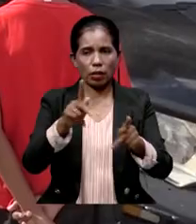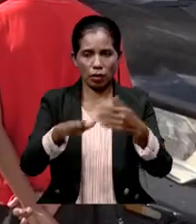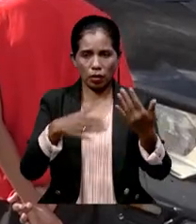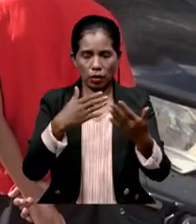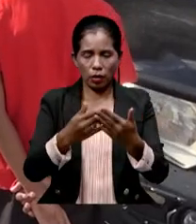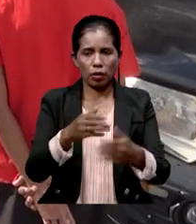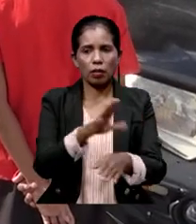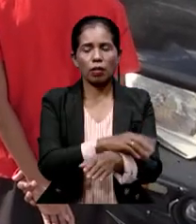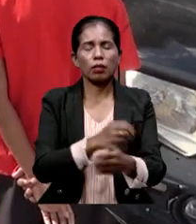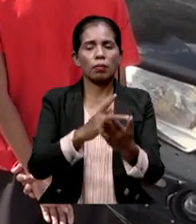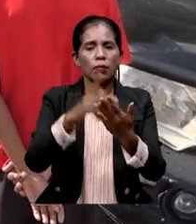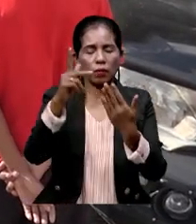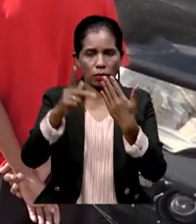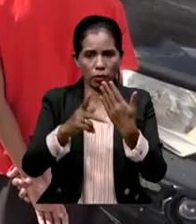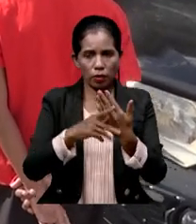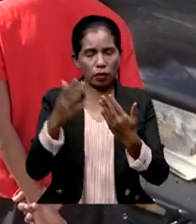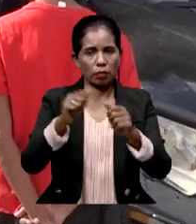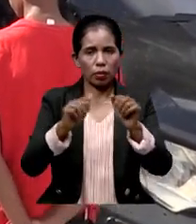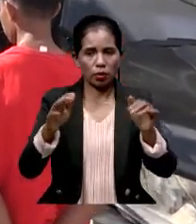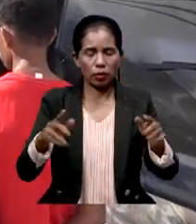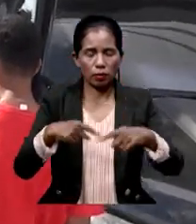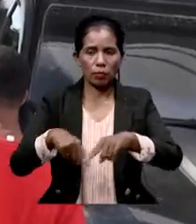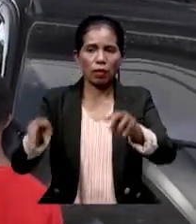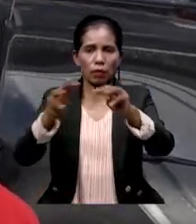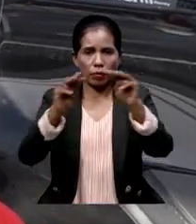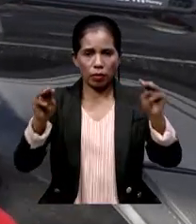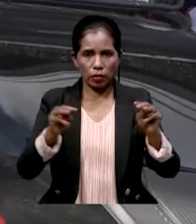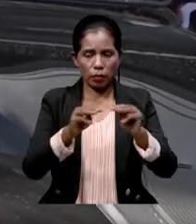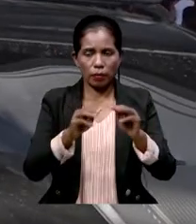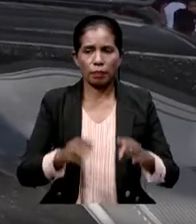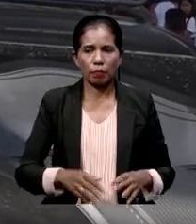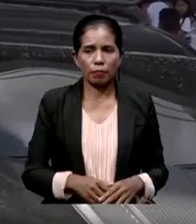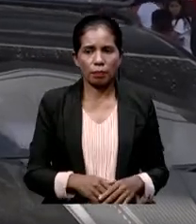afetado husi programa despejo administrativo ne ba municipio. Abraham Amral, ZMN.